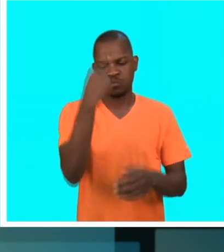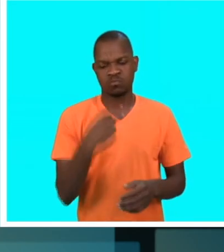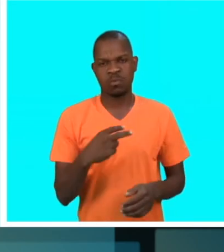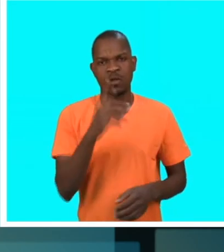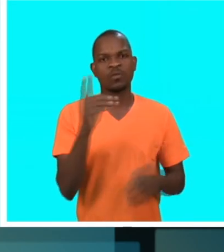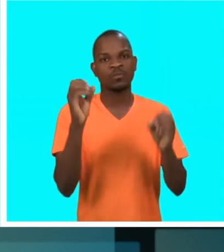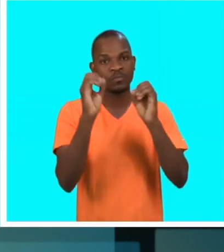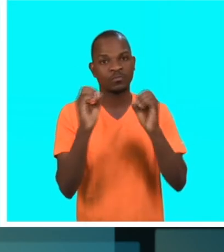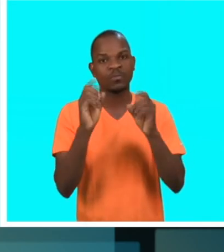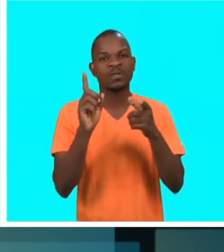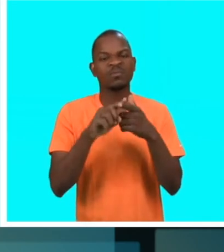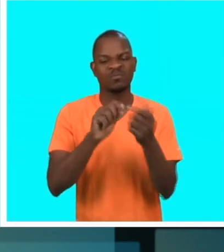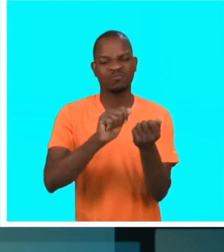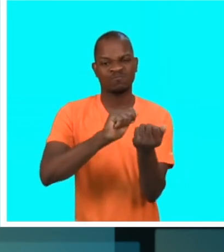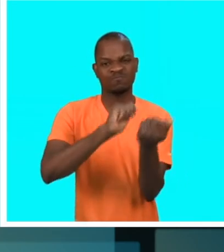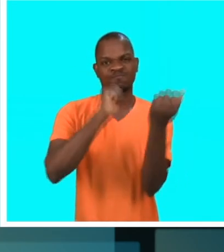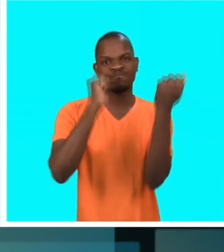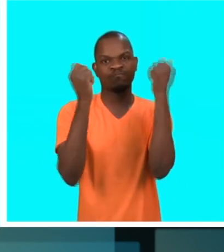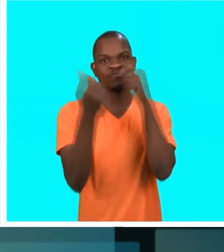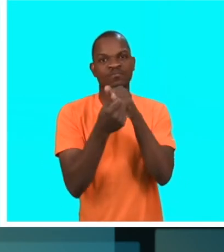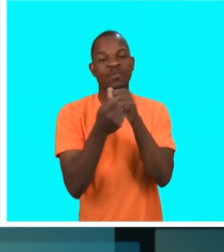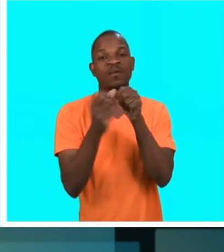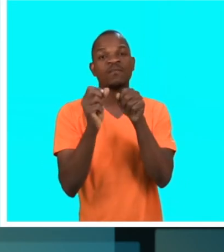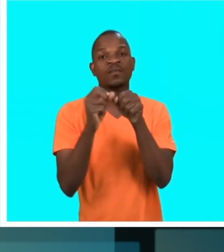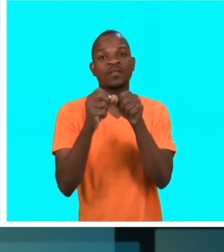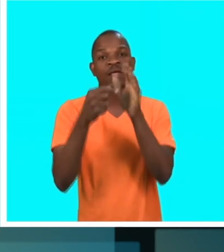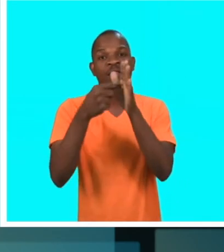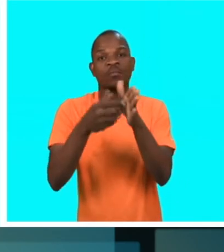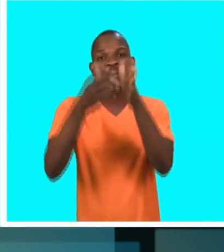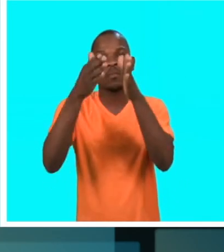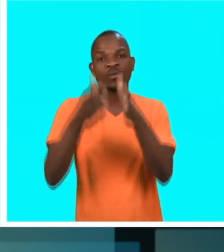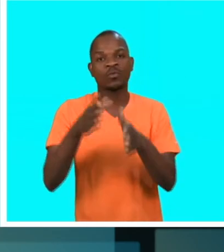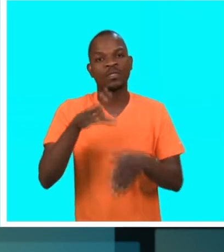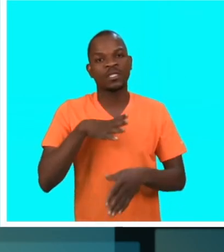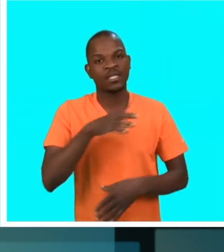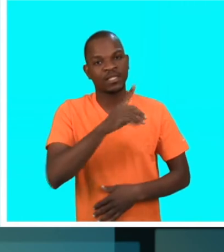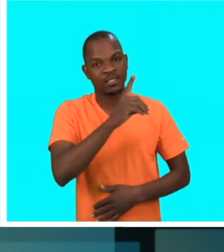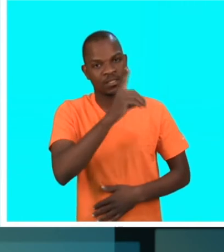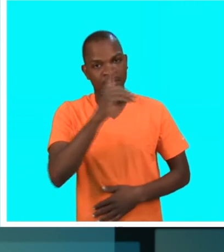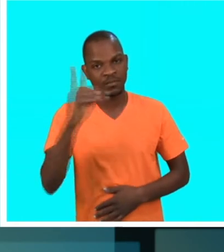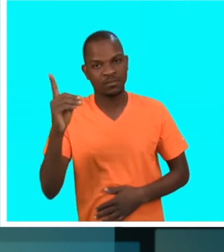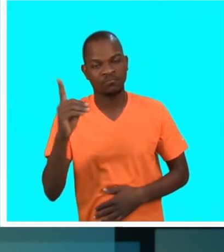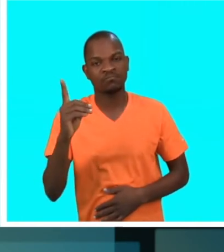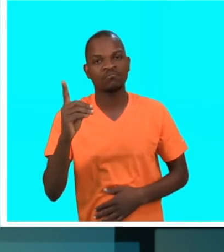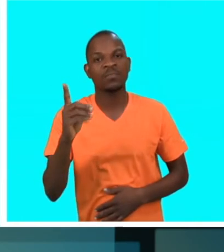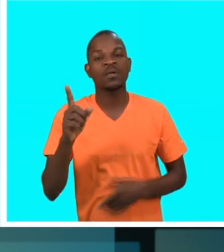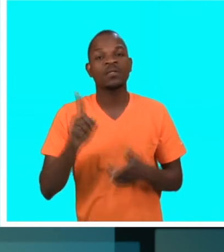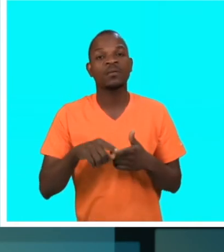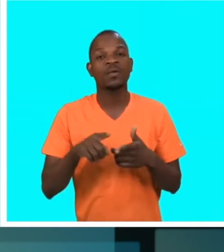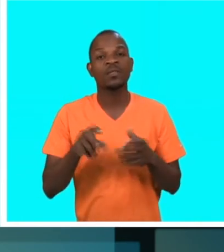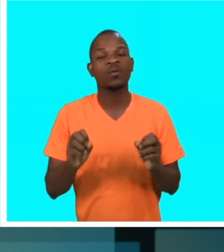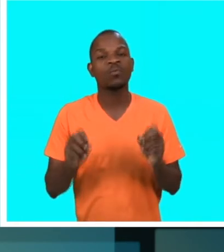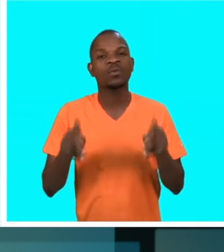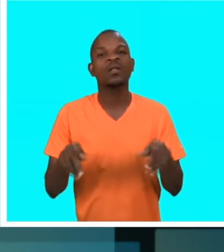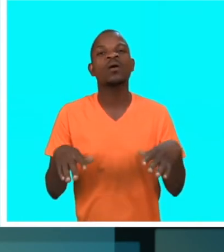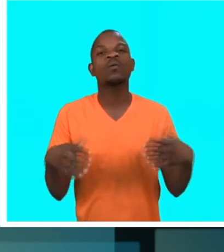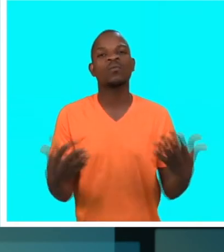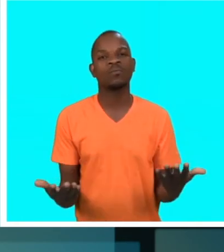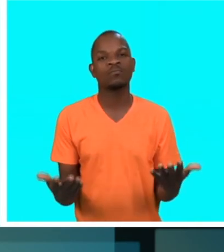deficientes, de pôr-se na pele de alguém que tem e vive com uma deficiência. A oportunidade